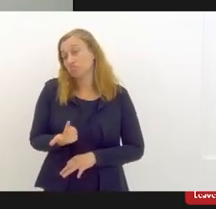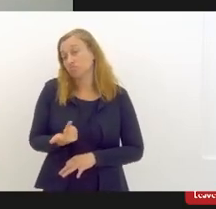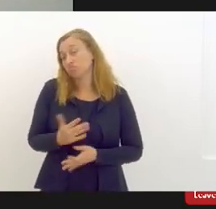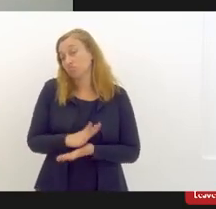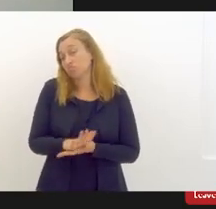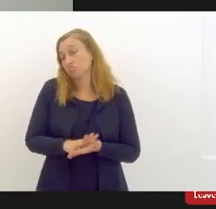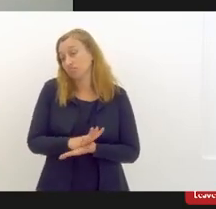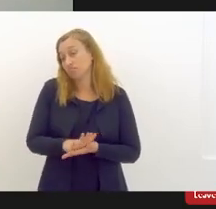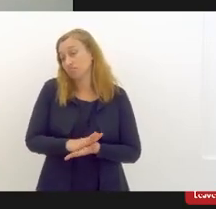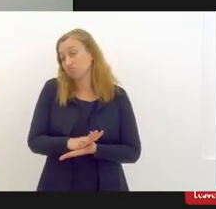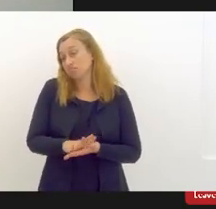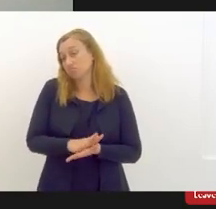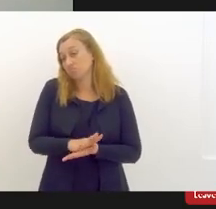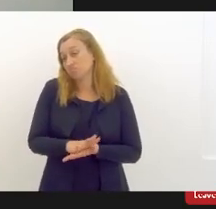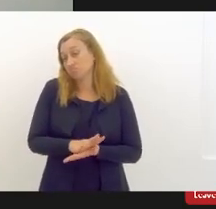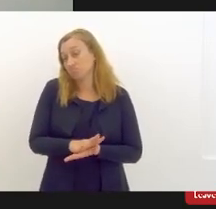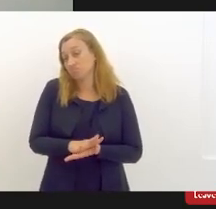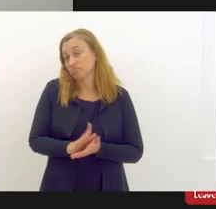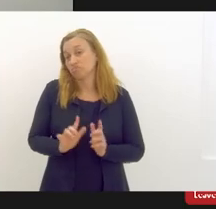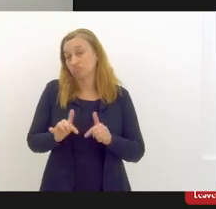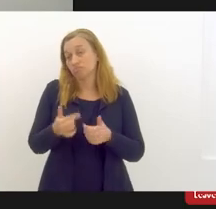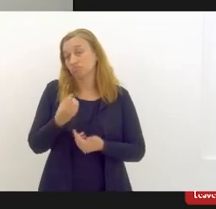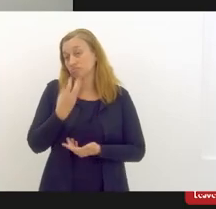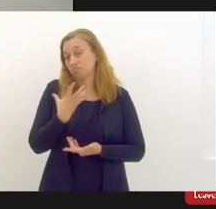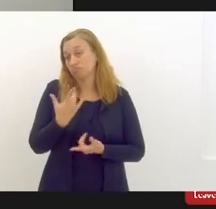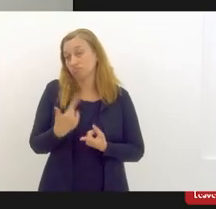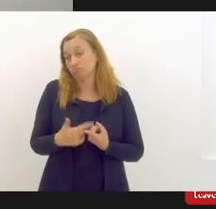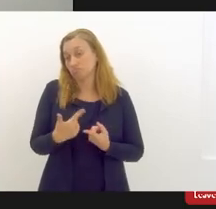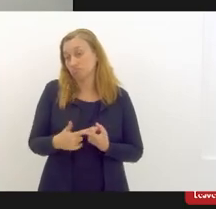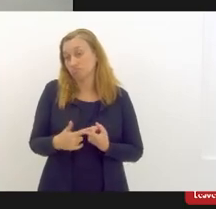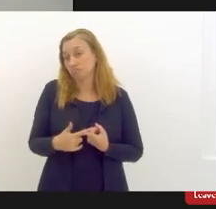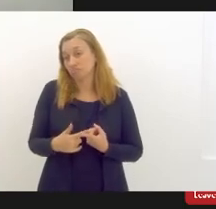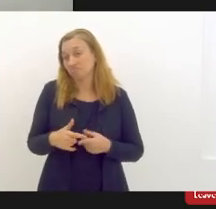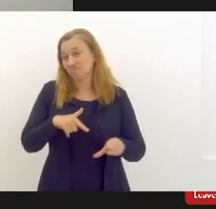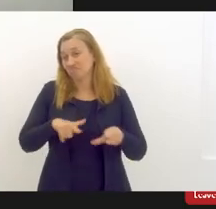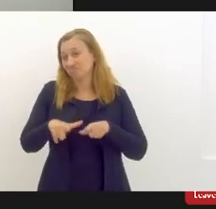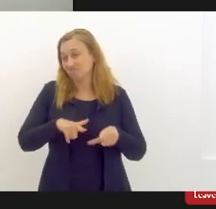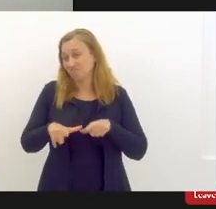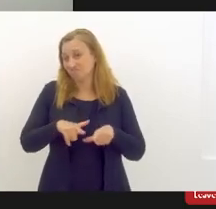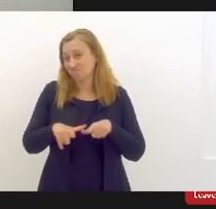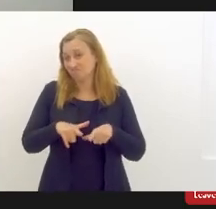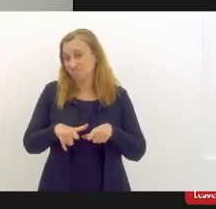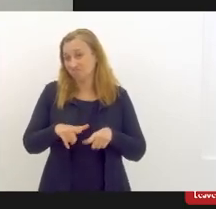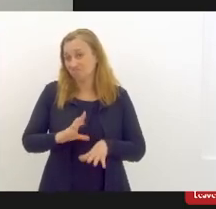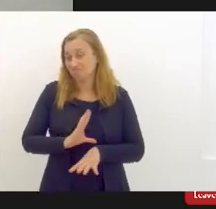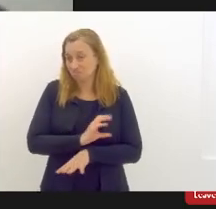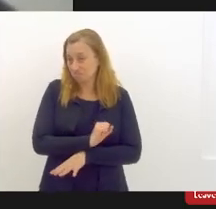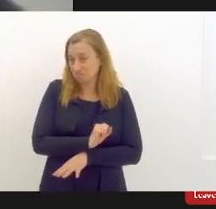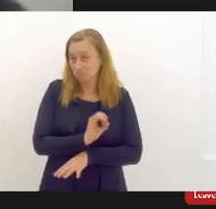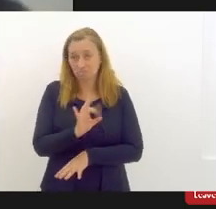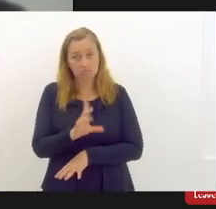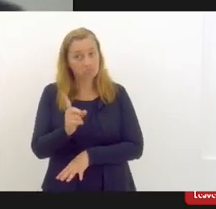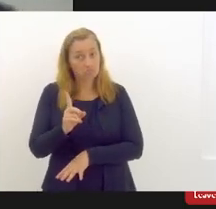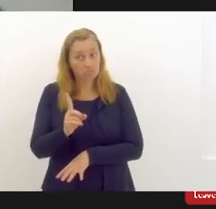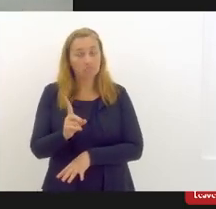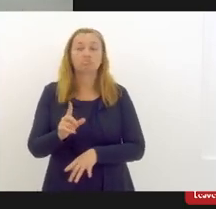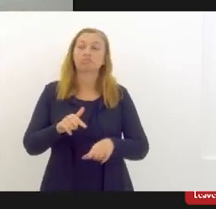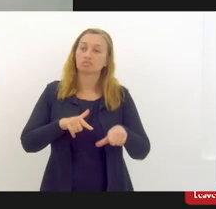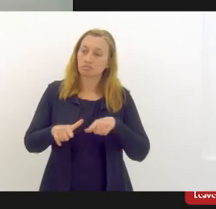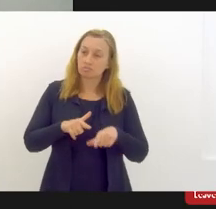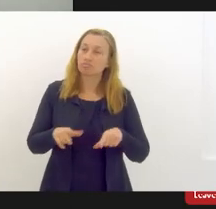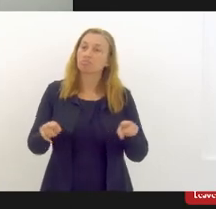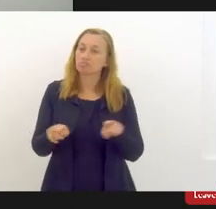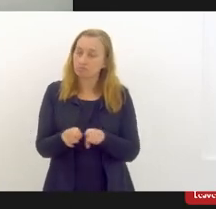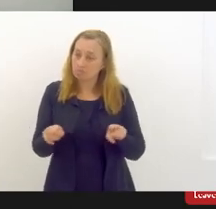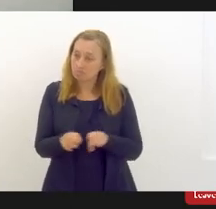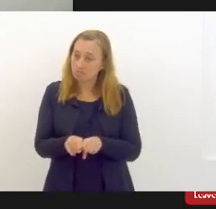vai surtir efeito, porque ninguém trabalha somente por amor, as pessoas trabalham porque elas precisam se sustentar, e